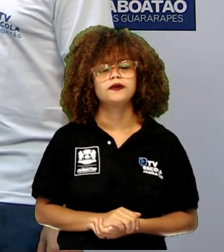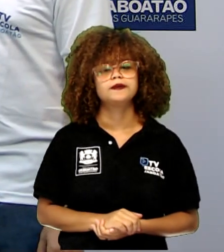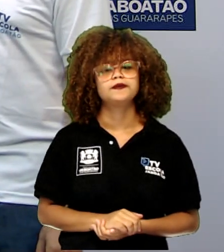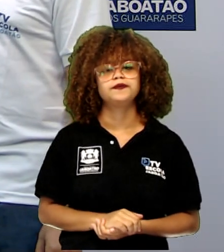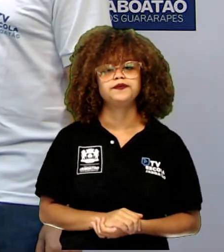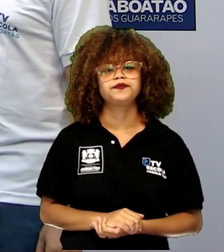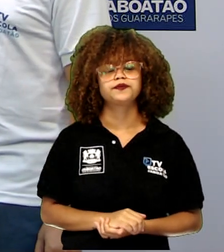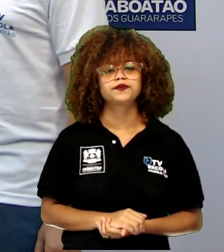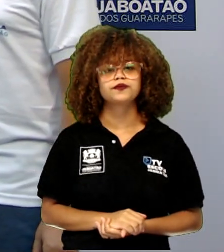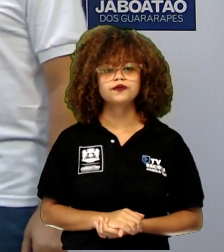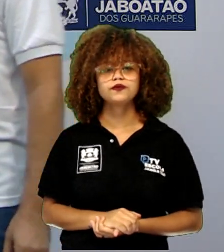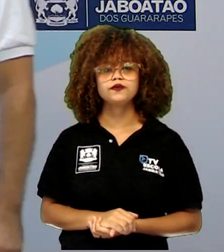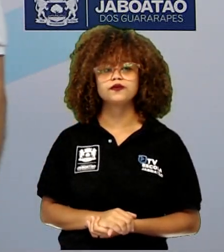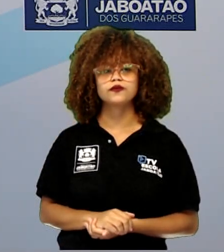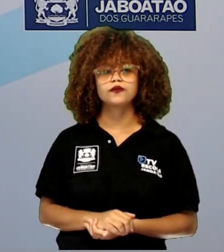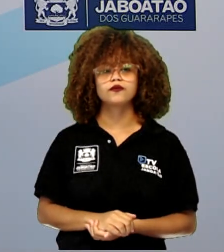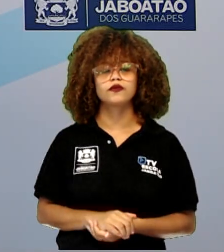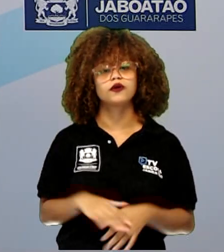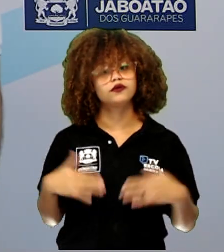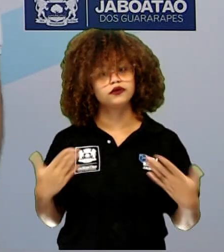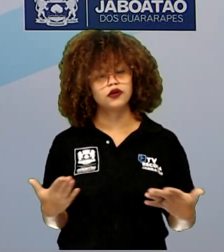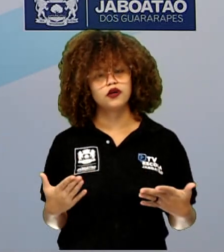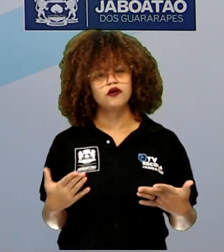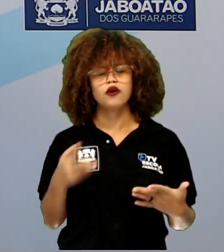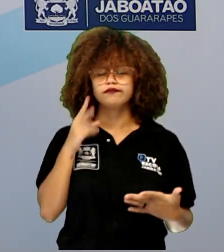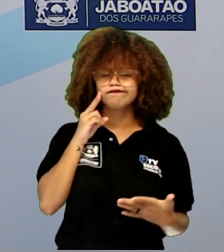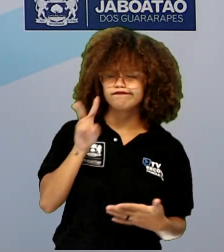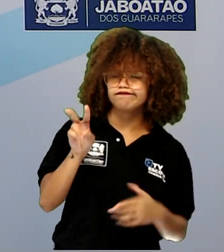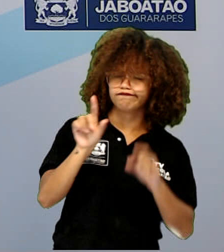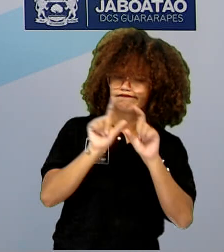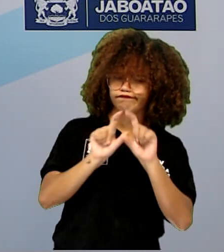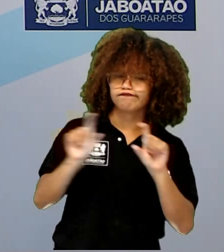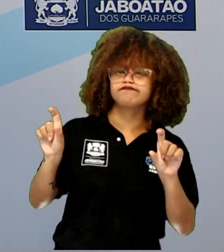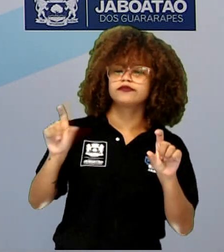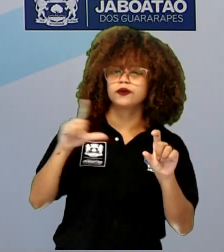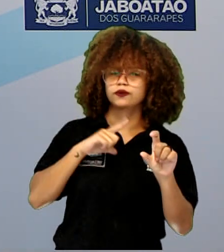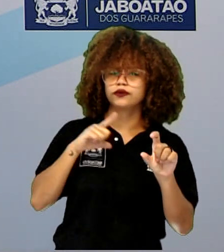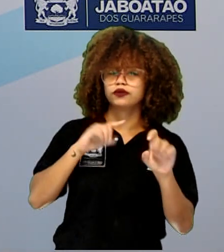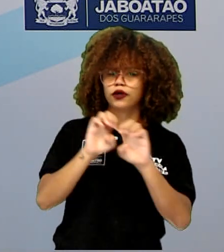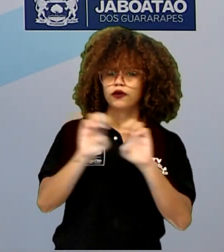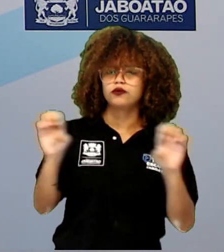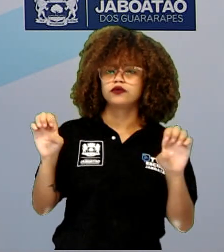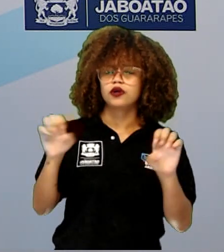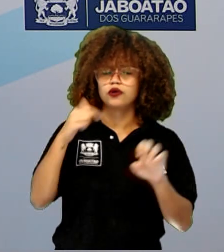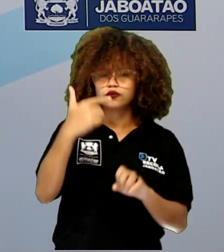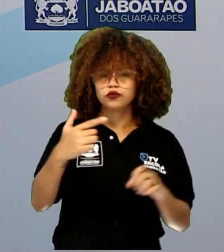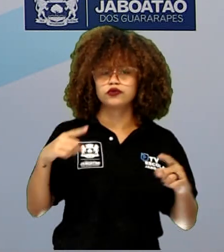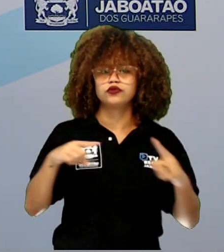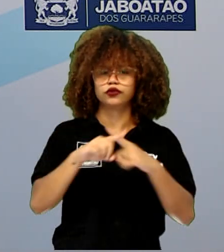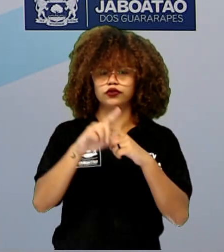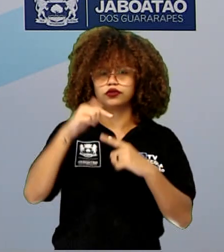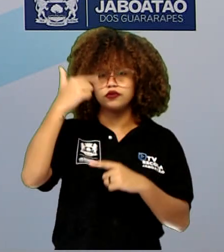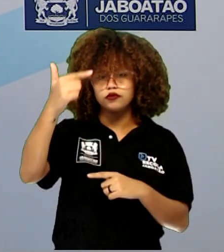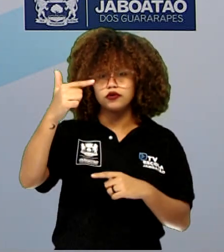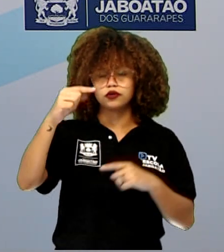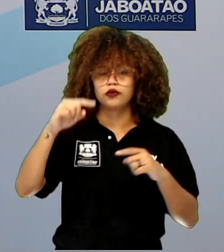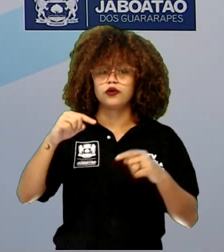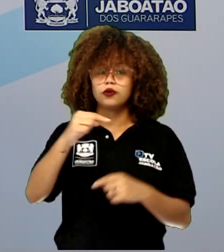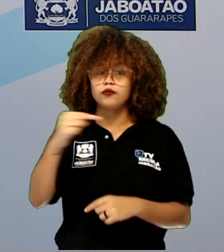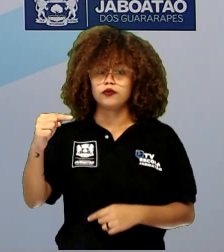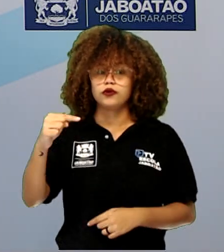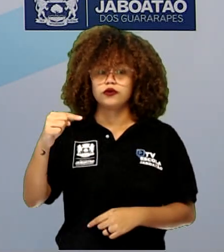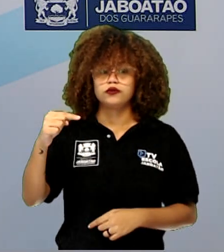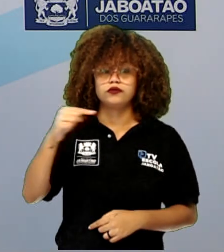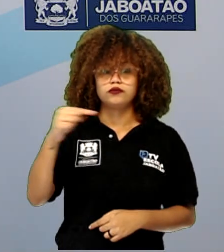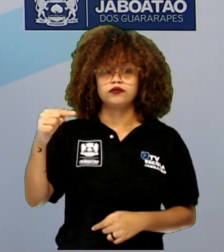assim e eu vou observar dessa equação 2x ao quadrado menos 10x + 8